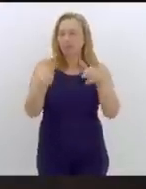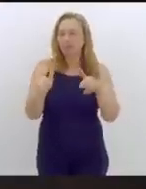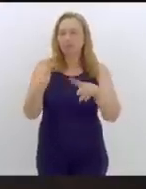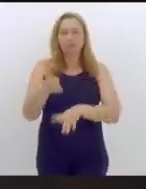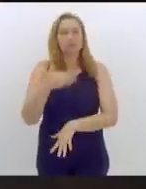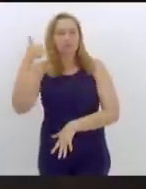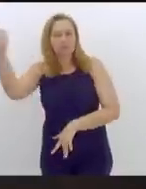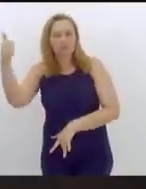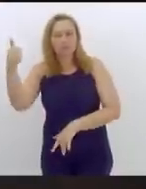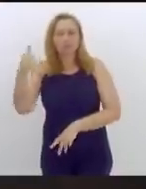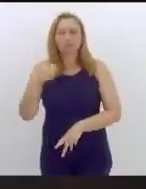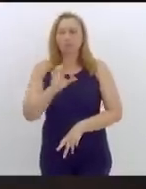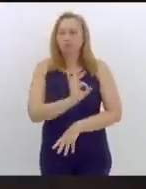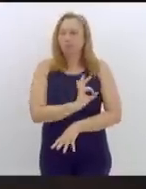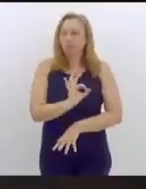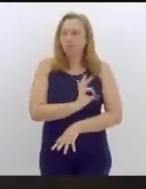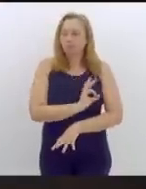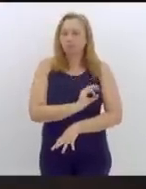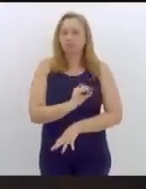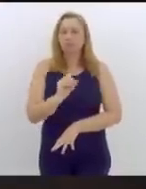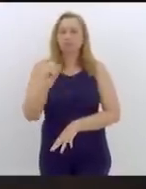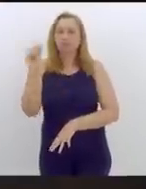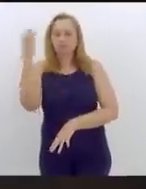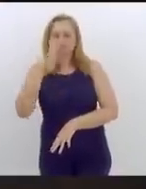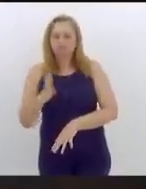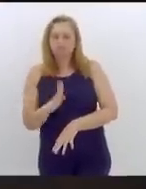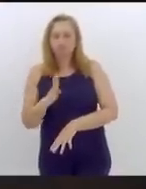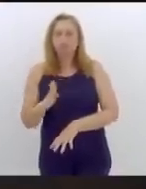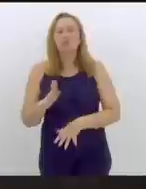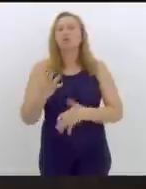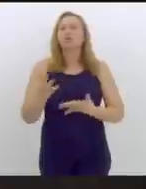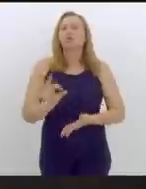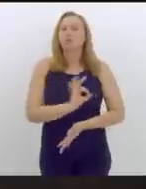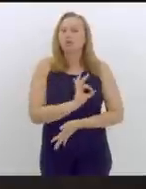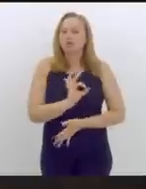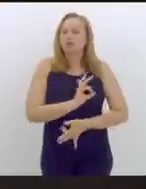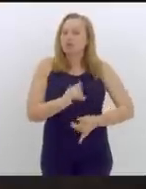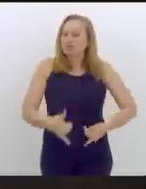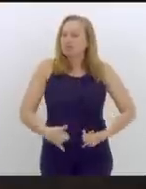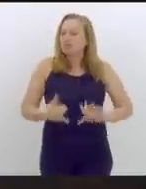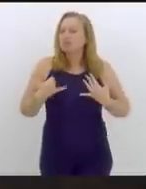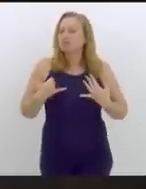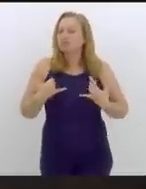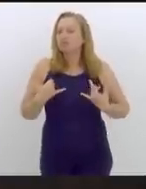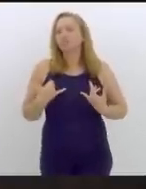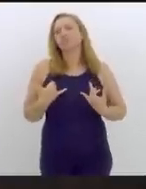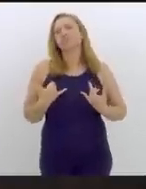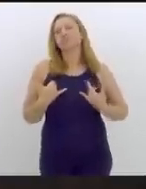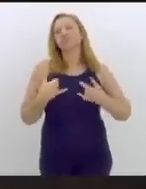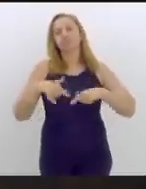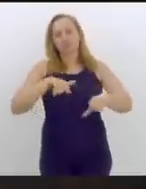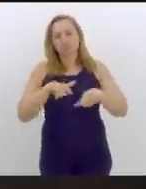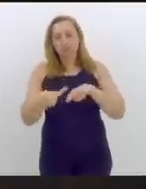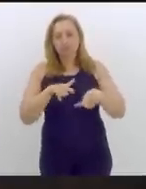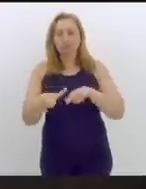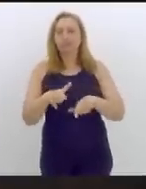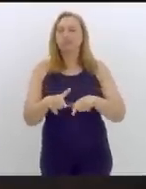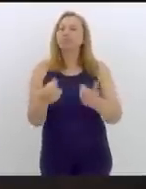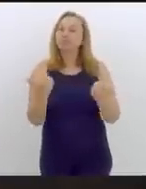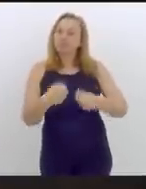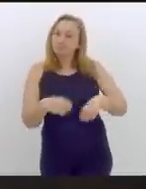o policial vai ter prazer em trabalhar o policial vai ter prazer em servir agora tem que dar condição